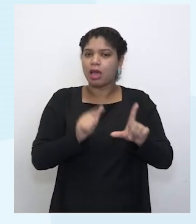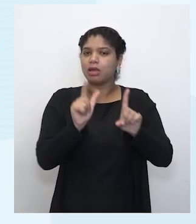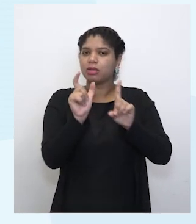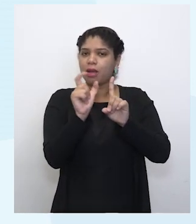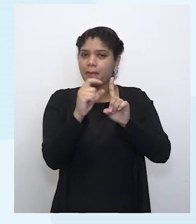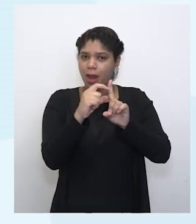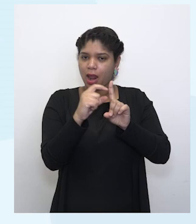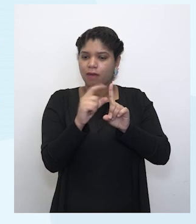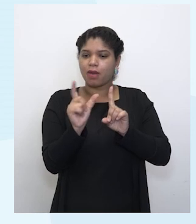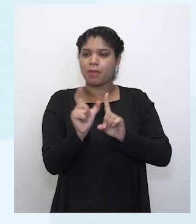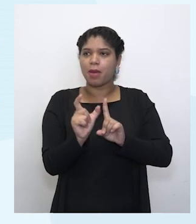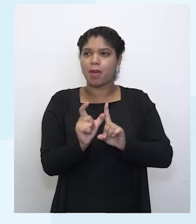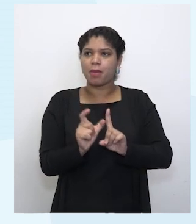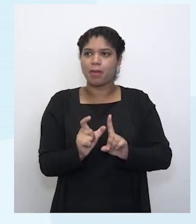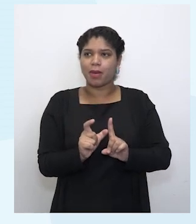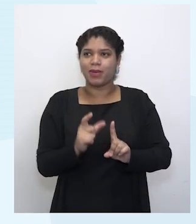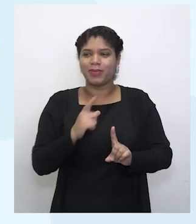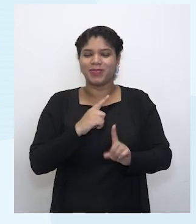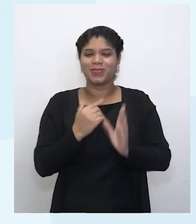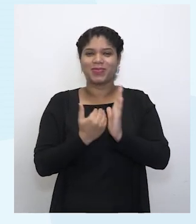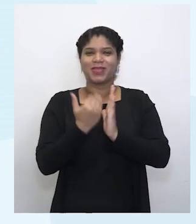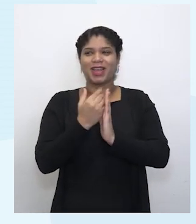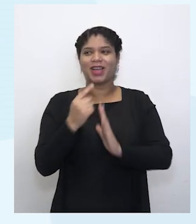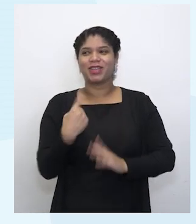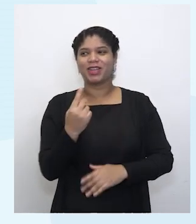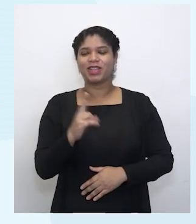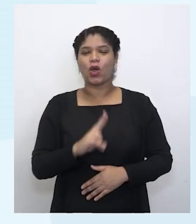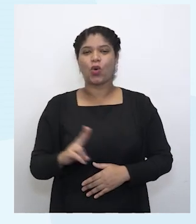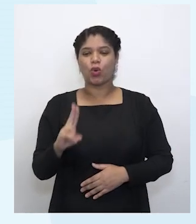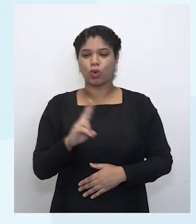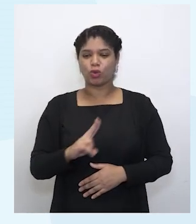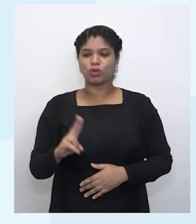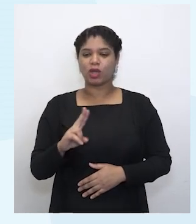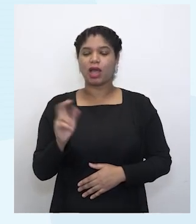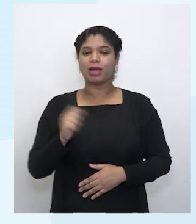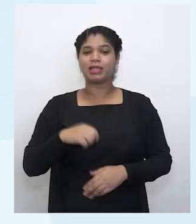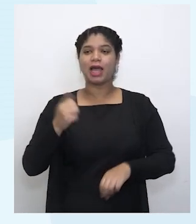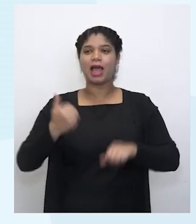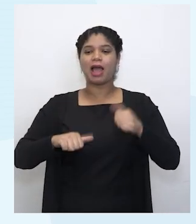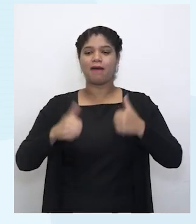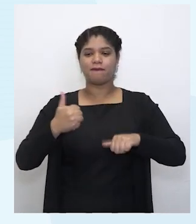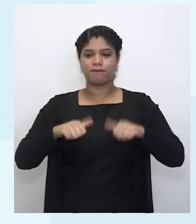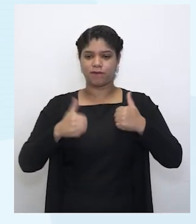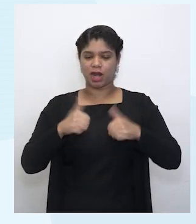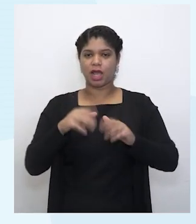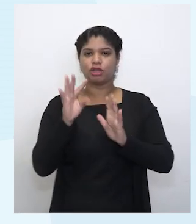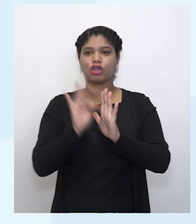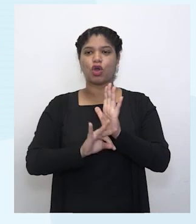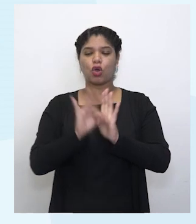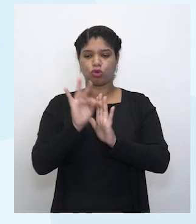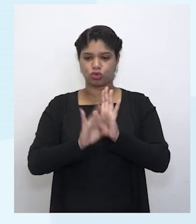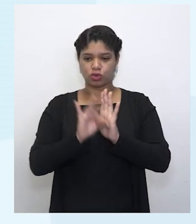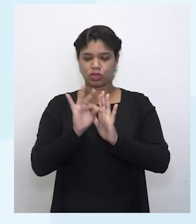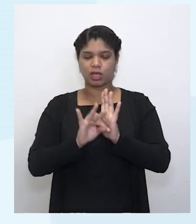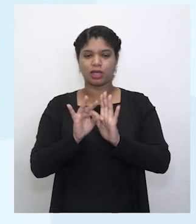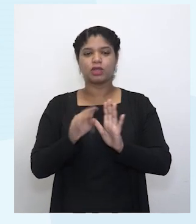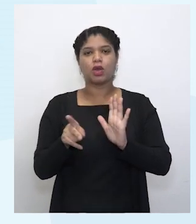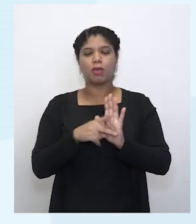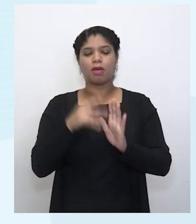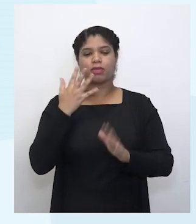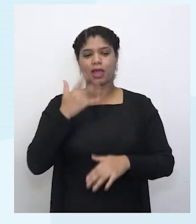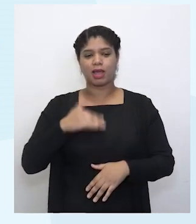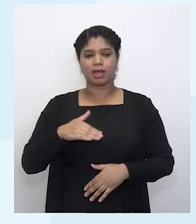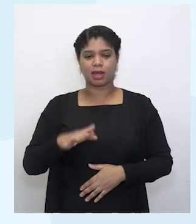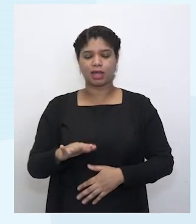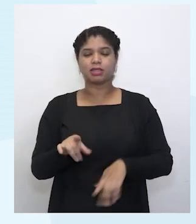pontos que a gente pode utilizar aí para avaliar os textos das nossas crianças,